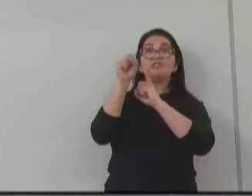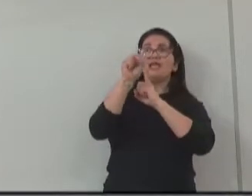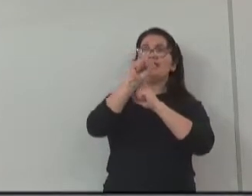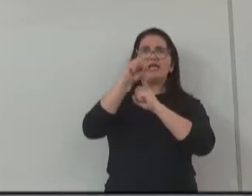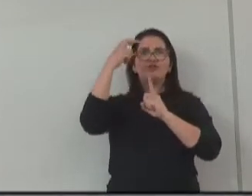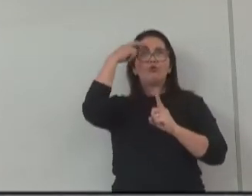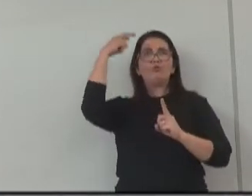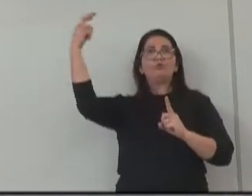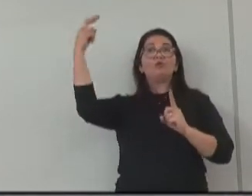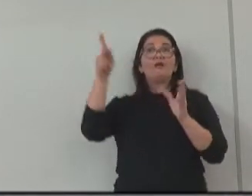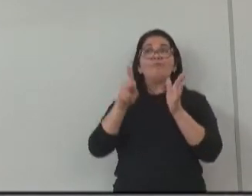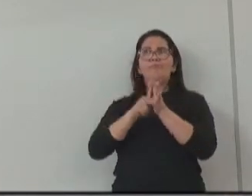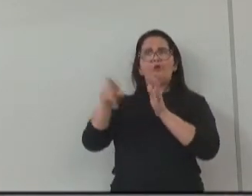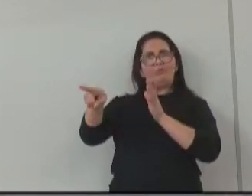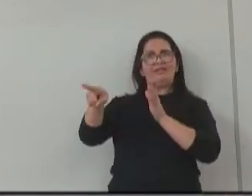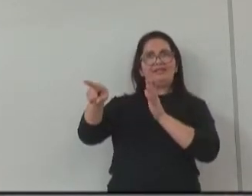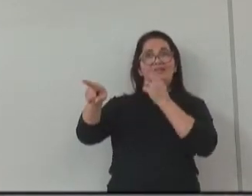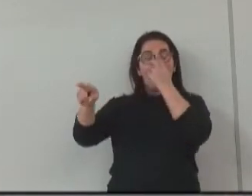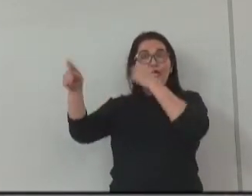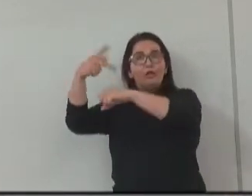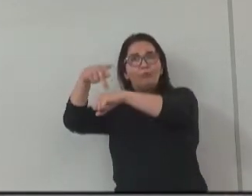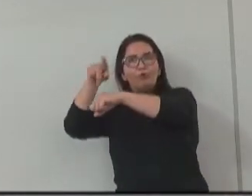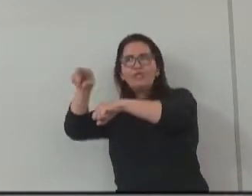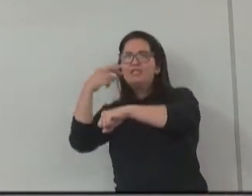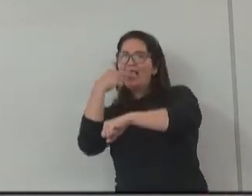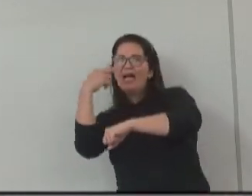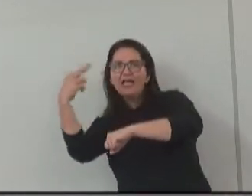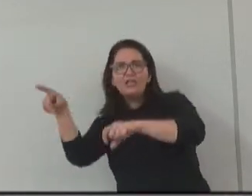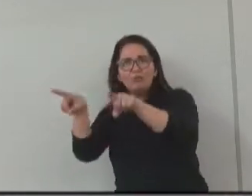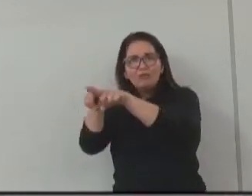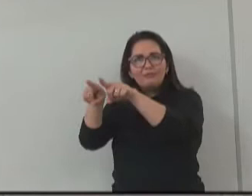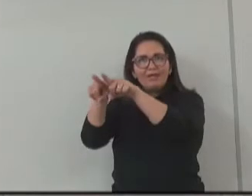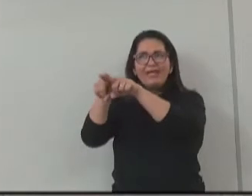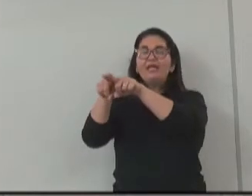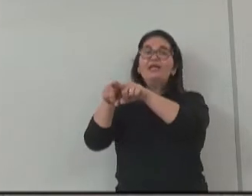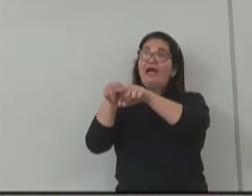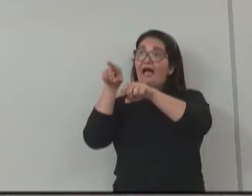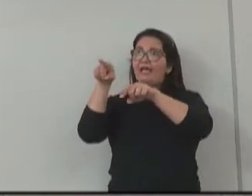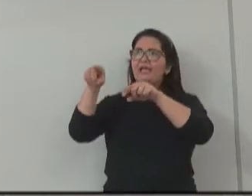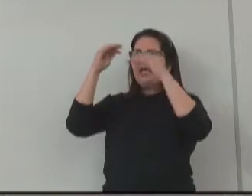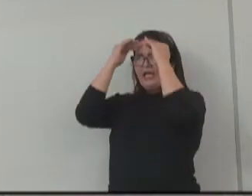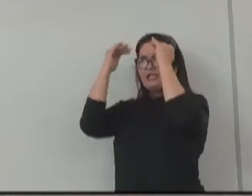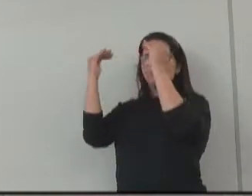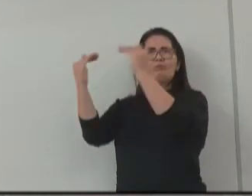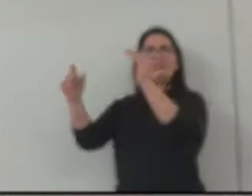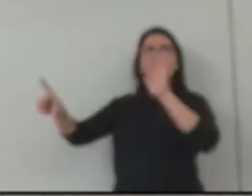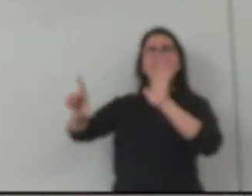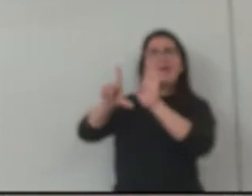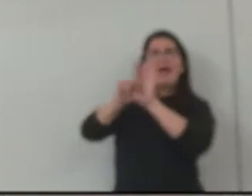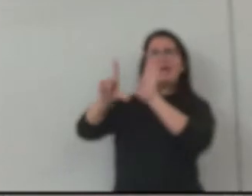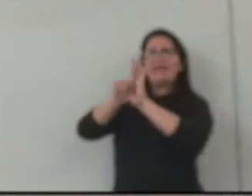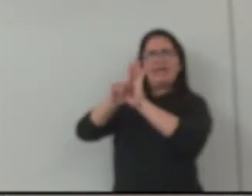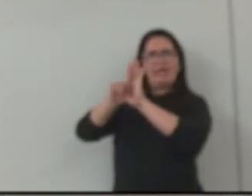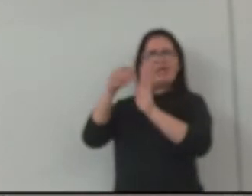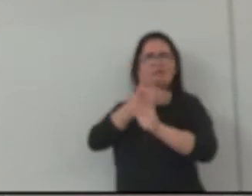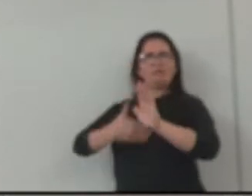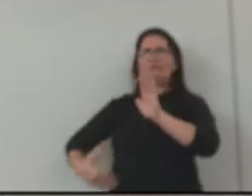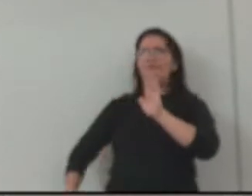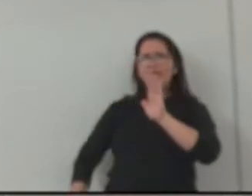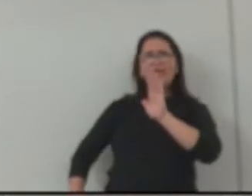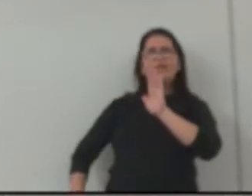sua constituição, ela segue aquela constituição do seu lugar, cada país tem a sua